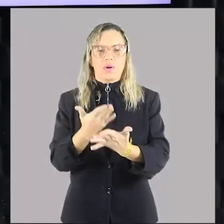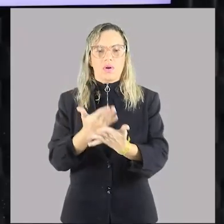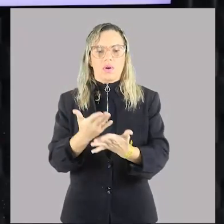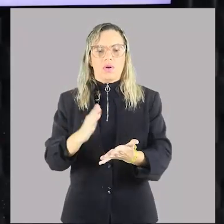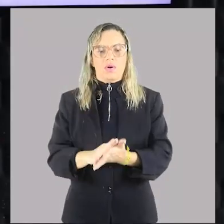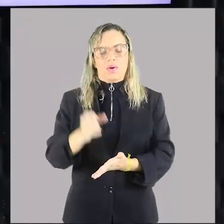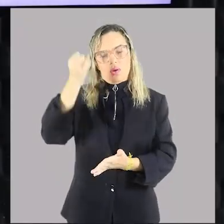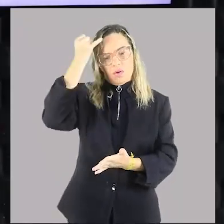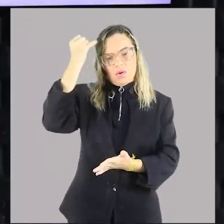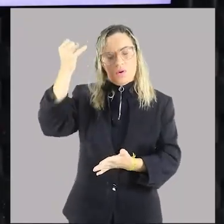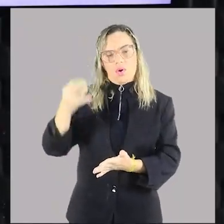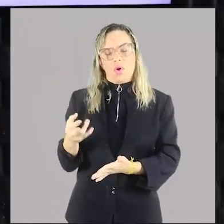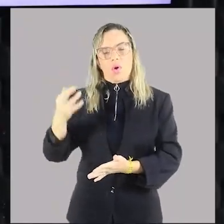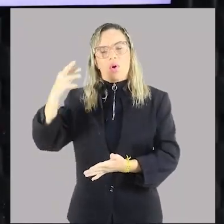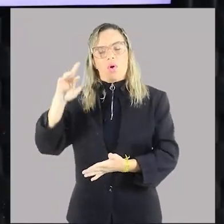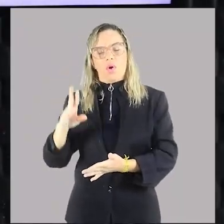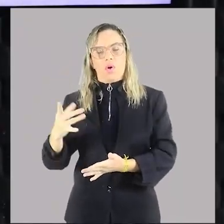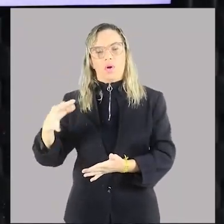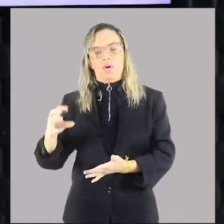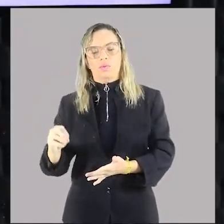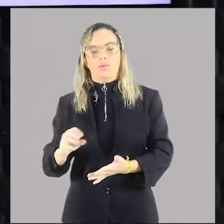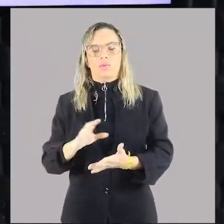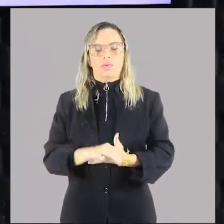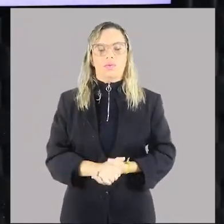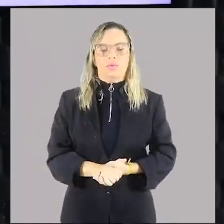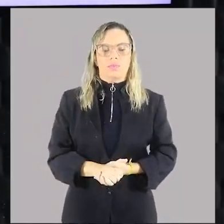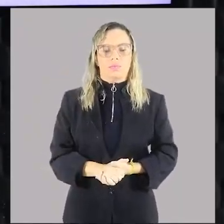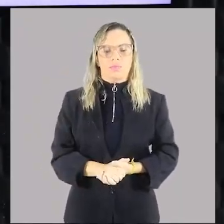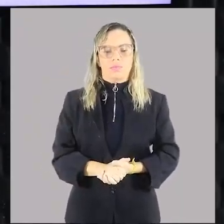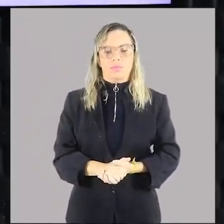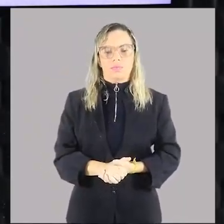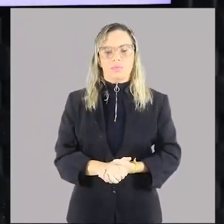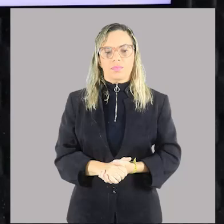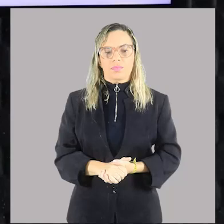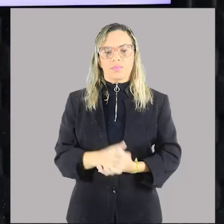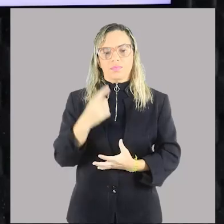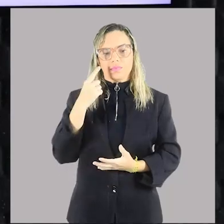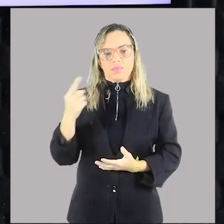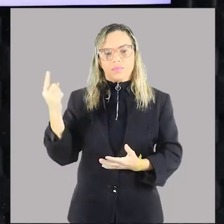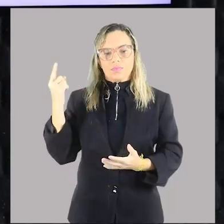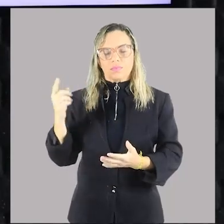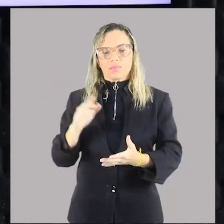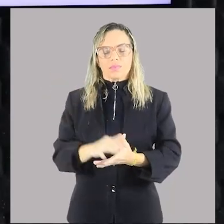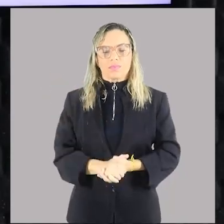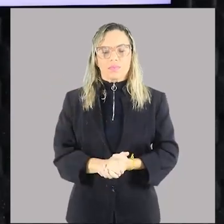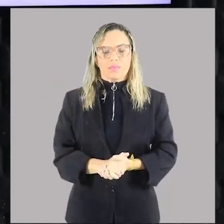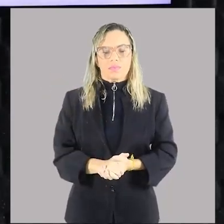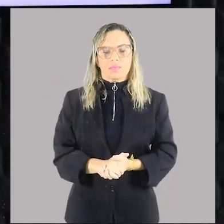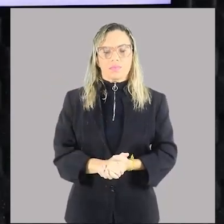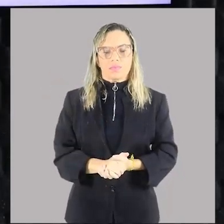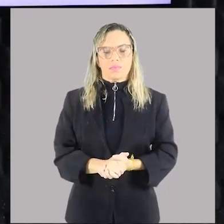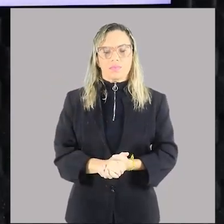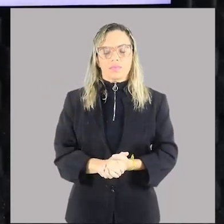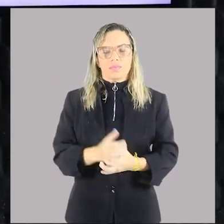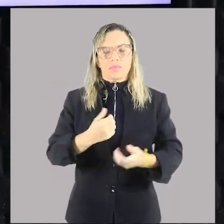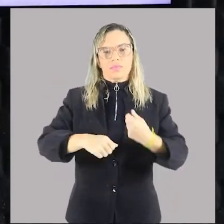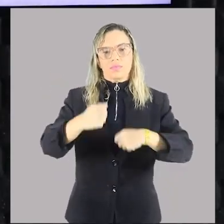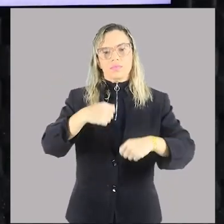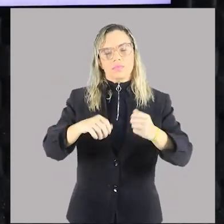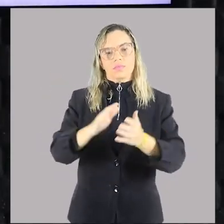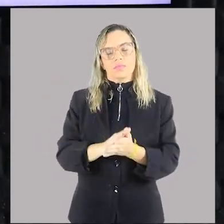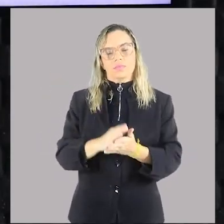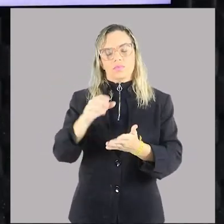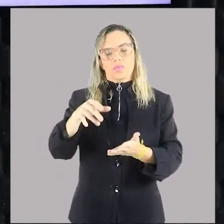a ideia de órgãos. A administração pública centralizada, ela é prestada pela administração pública